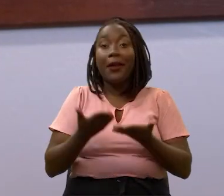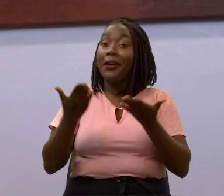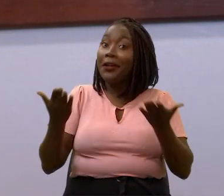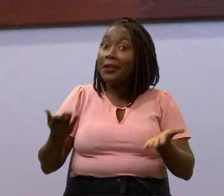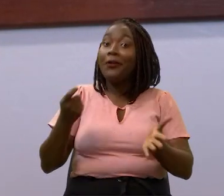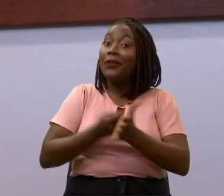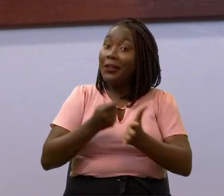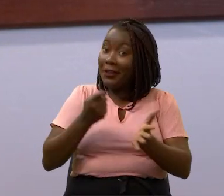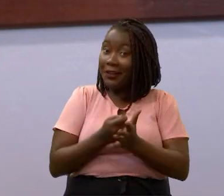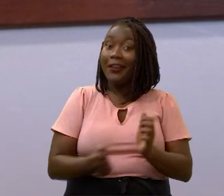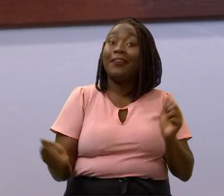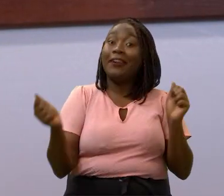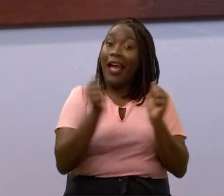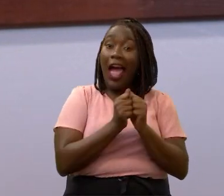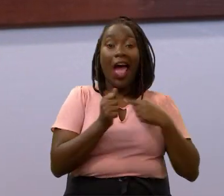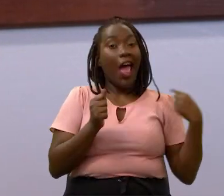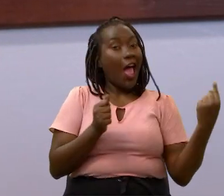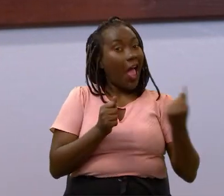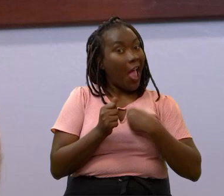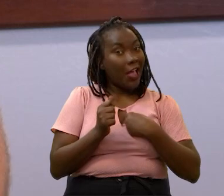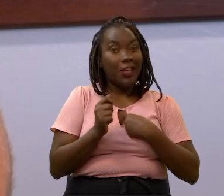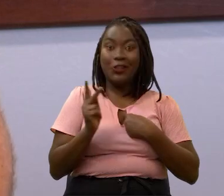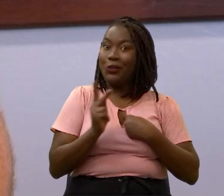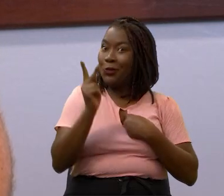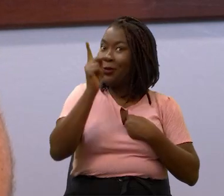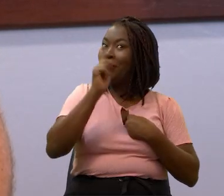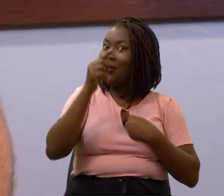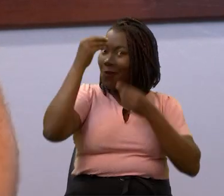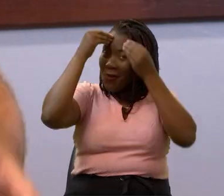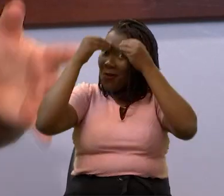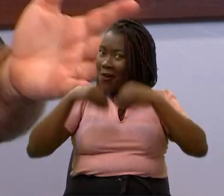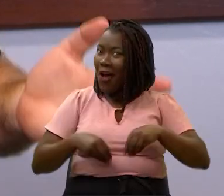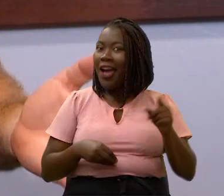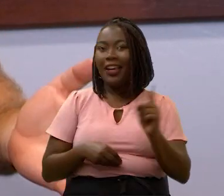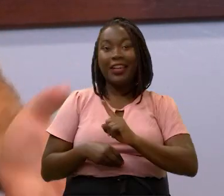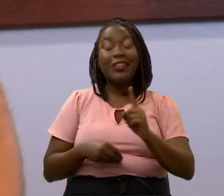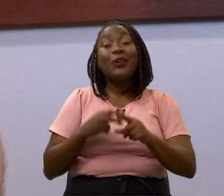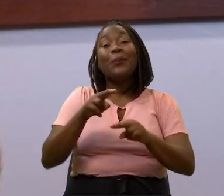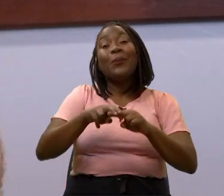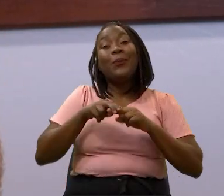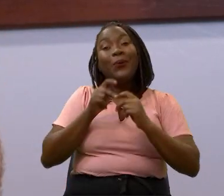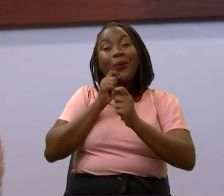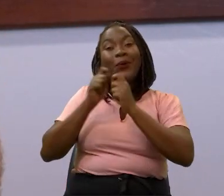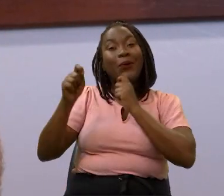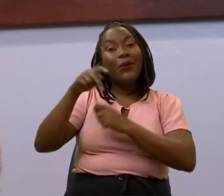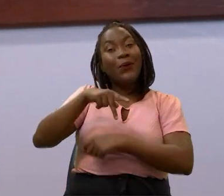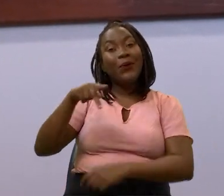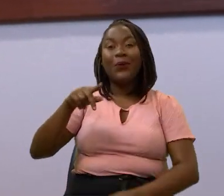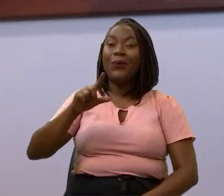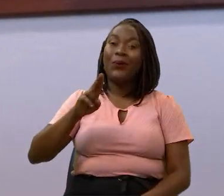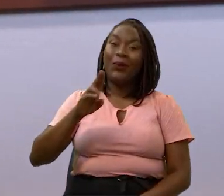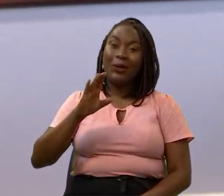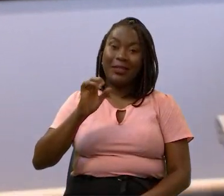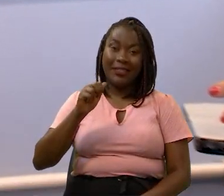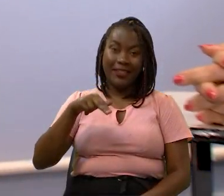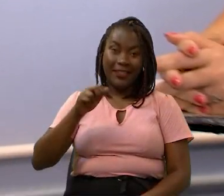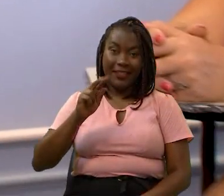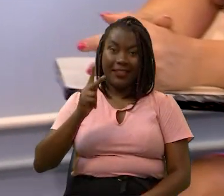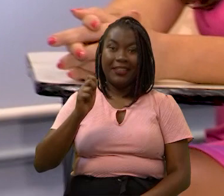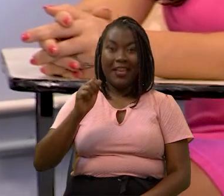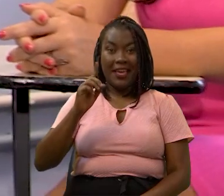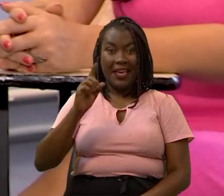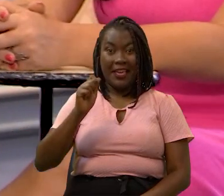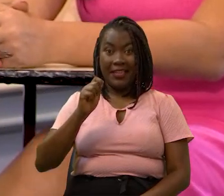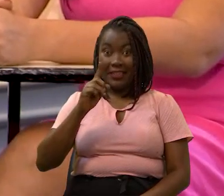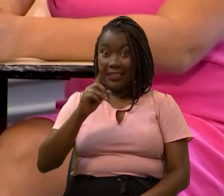aí. Então, tem que ficar com a gente, não vale a pena sair daí, porque nós vamos entrevistar a professora Luciana Haddad Ferreira,